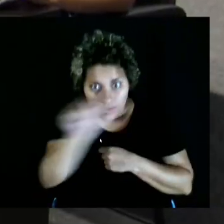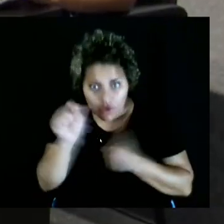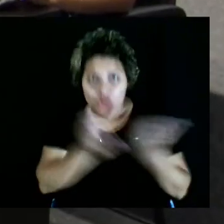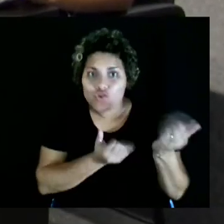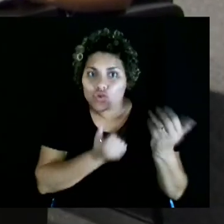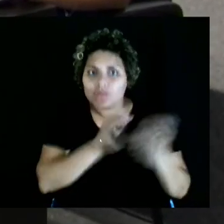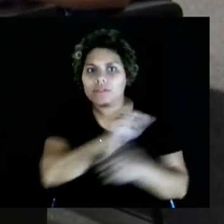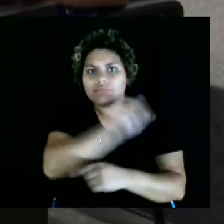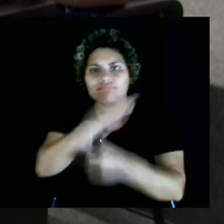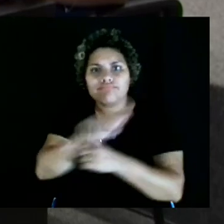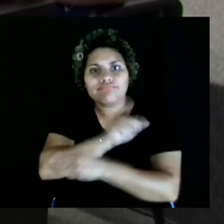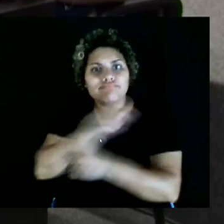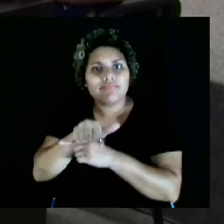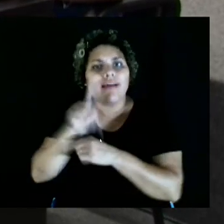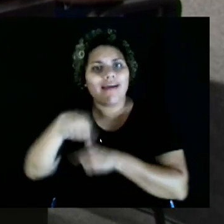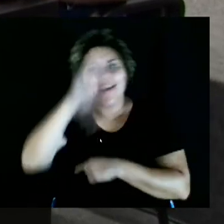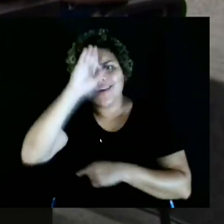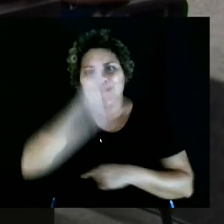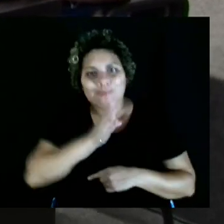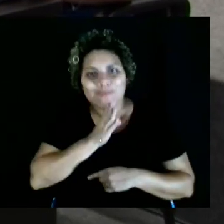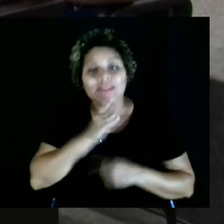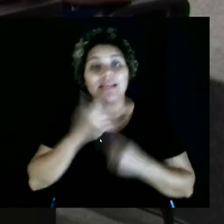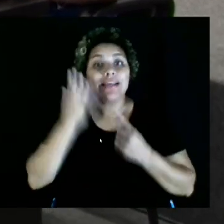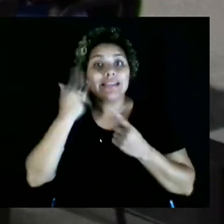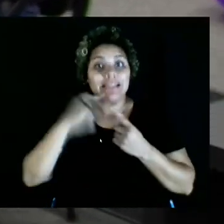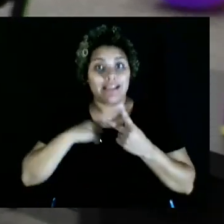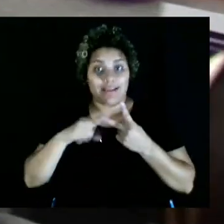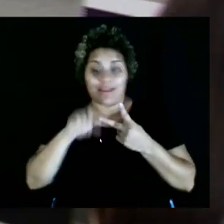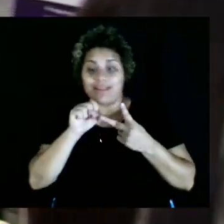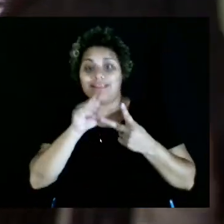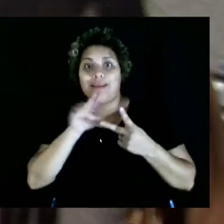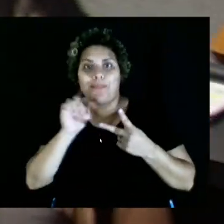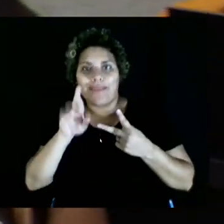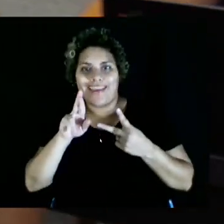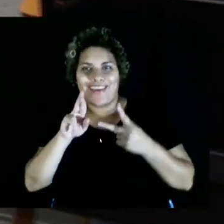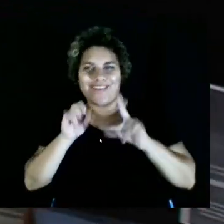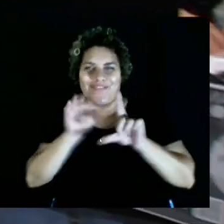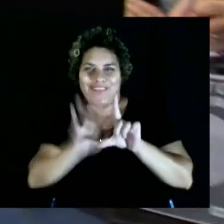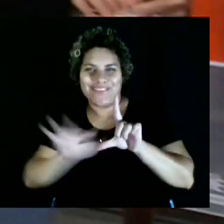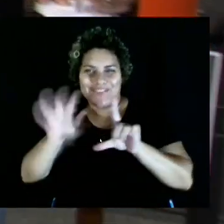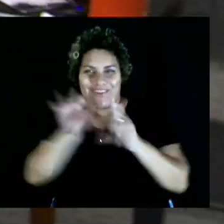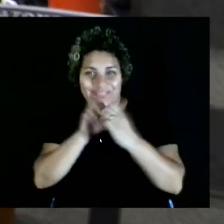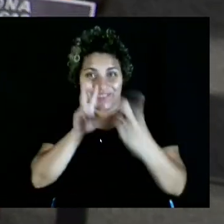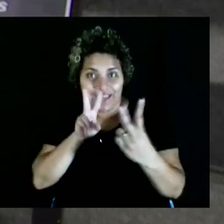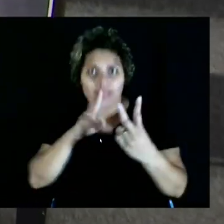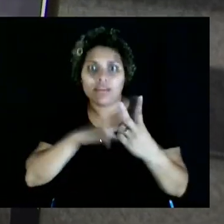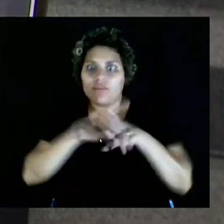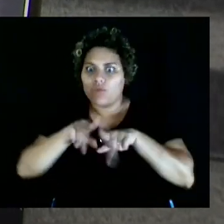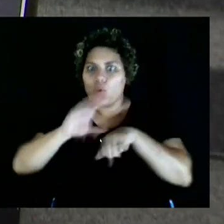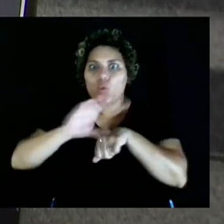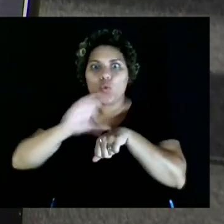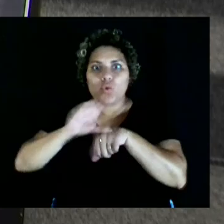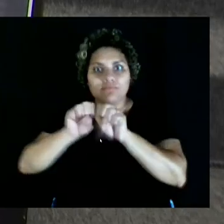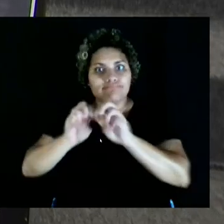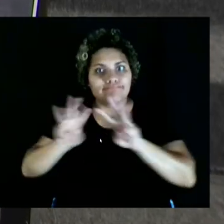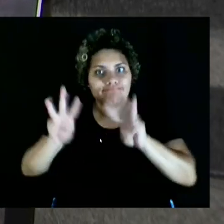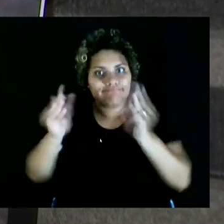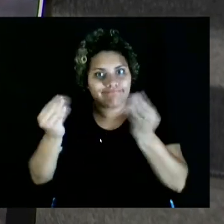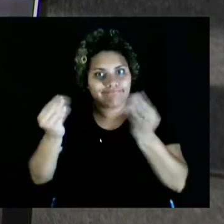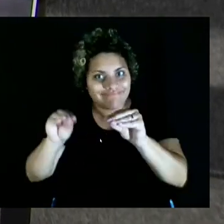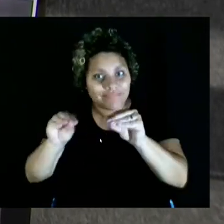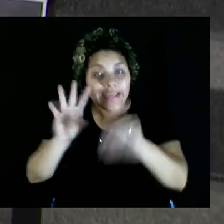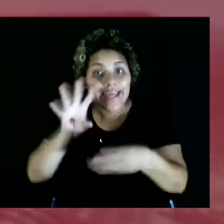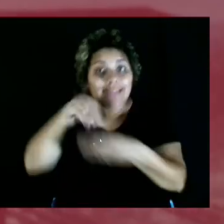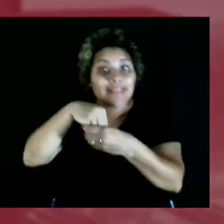gratuita. Nós temos o Saber Virtual, onde os jovens também conseguem fazer vários cursos dentro do nosso site. Dentro do meu CIE, lá tem todas as